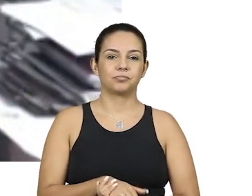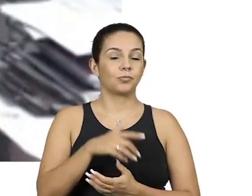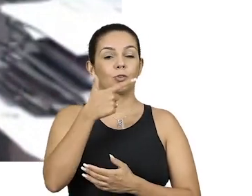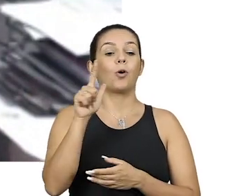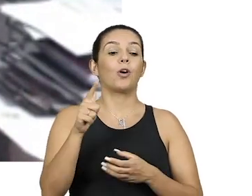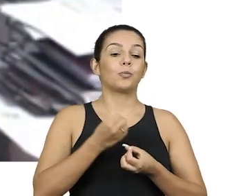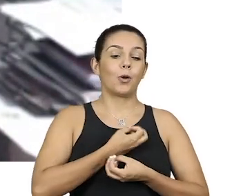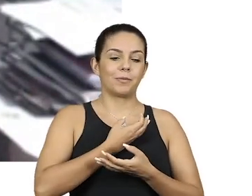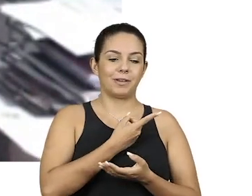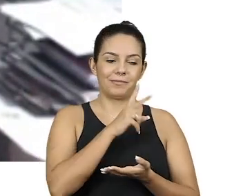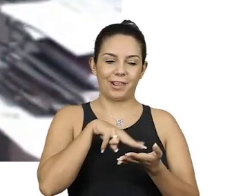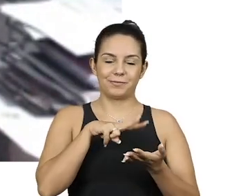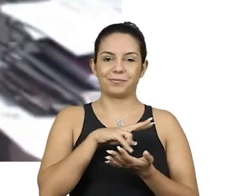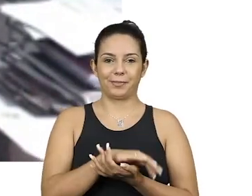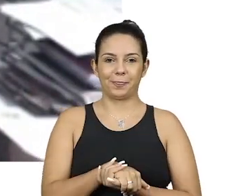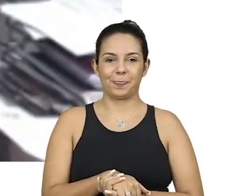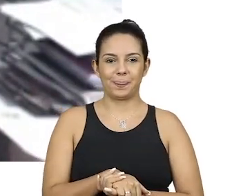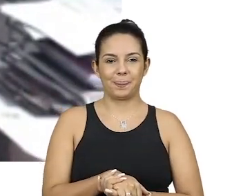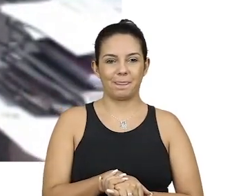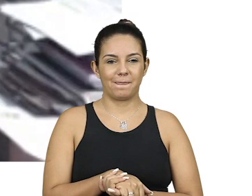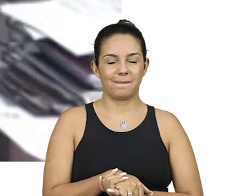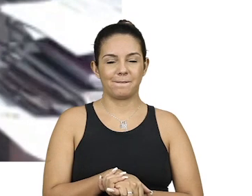Outro poema.